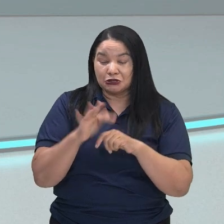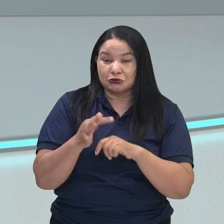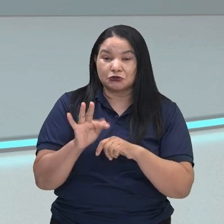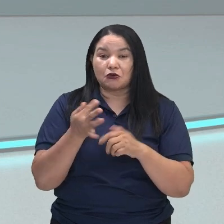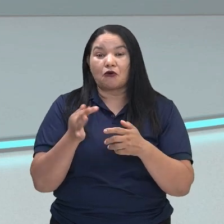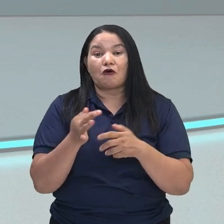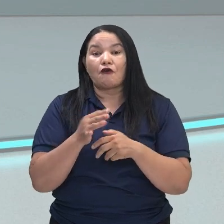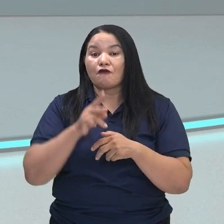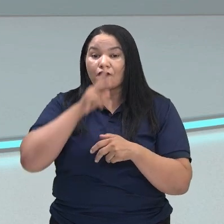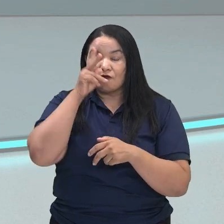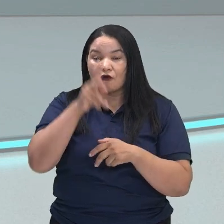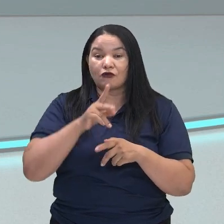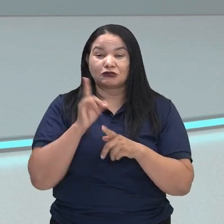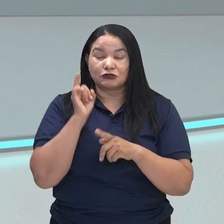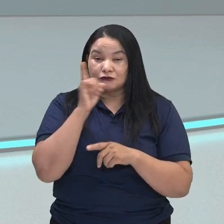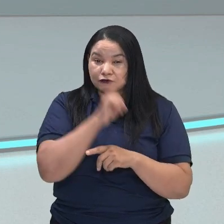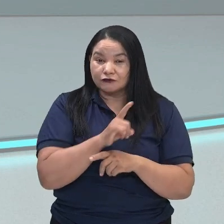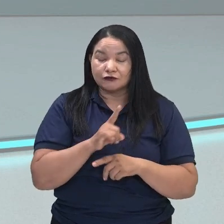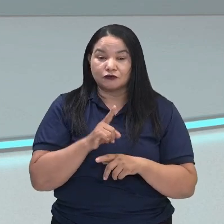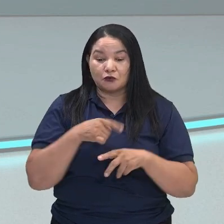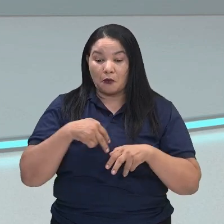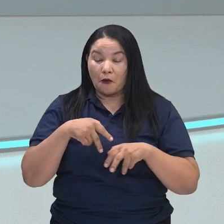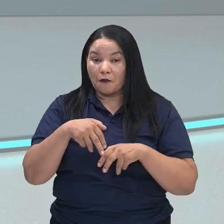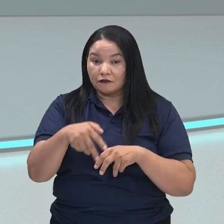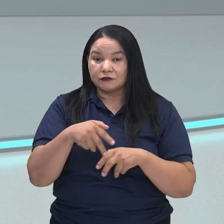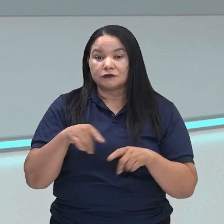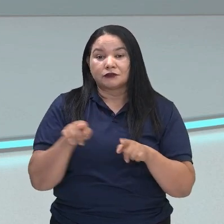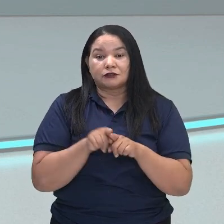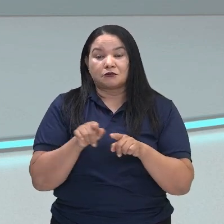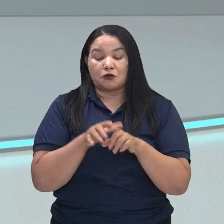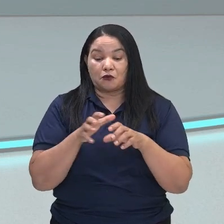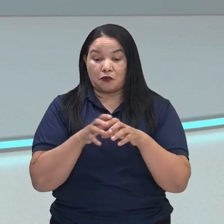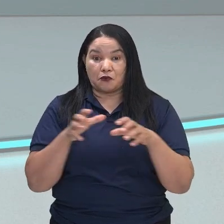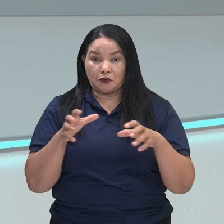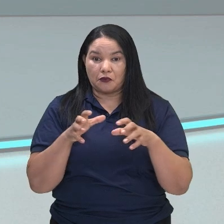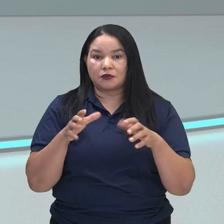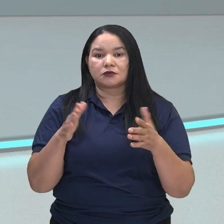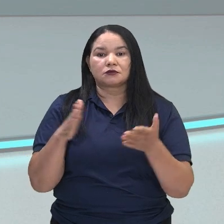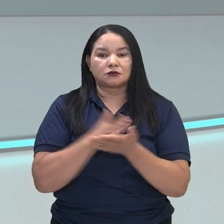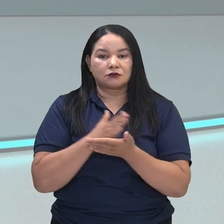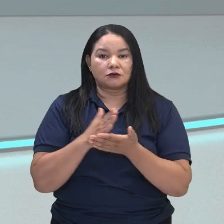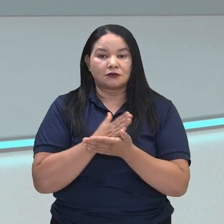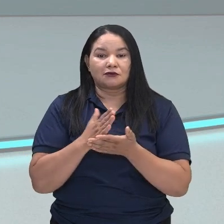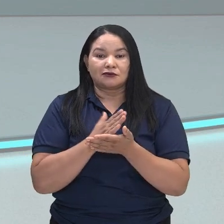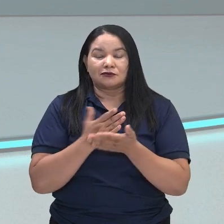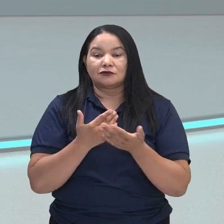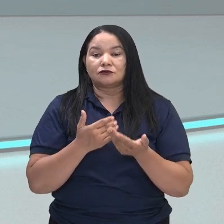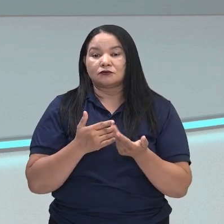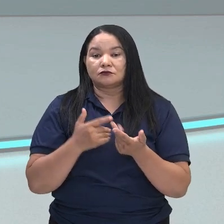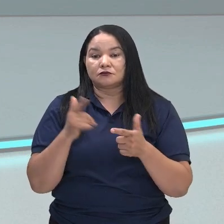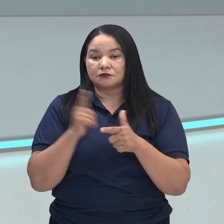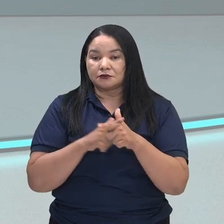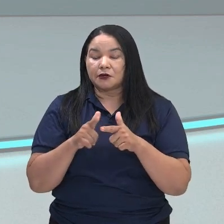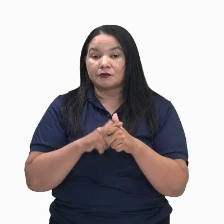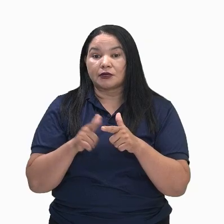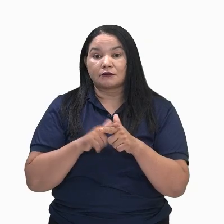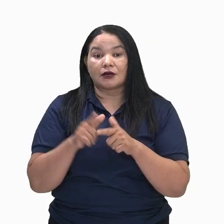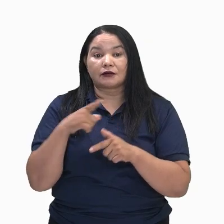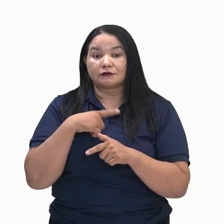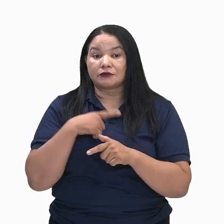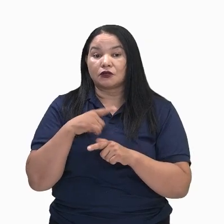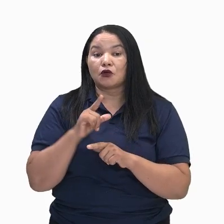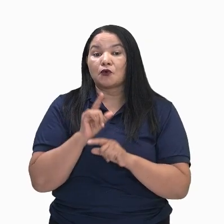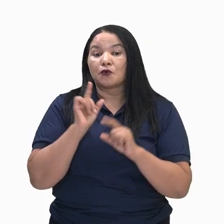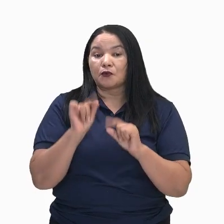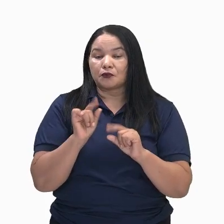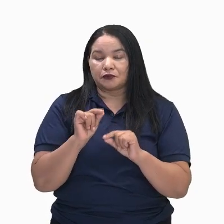muito forte, dificuldade de movimentação, inchaço e, em alguns casos, hematomas. E para isso também temos aí uma